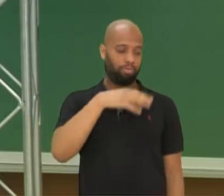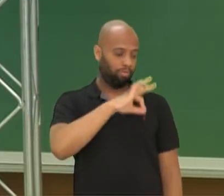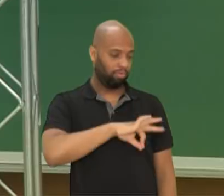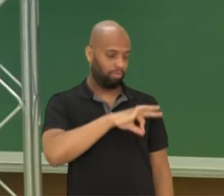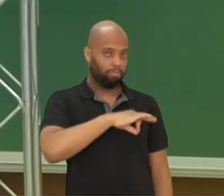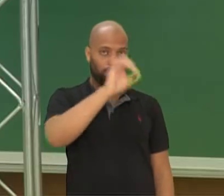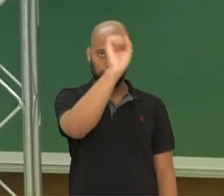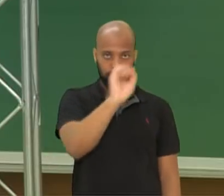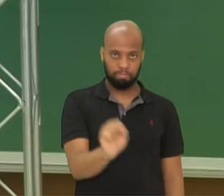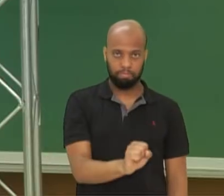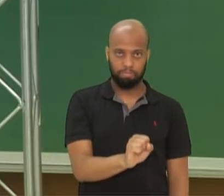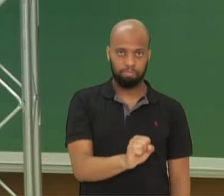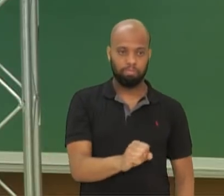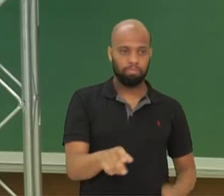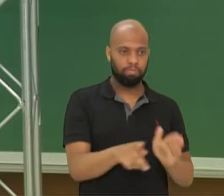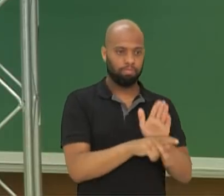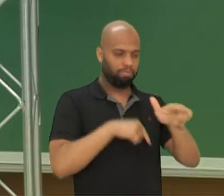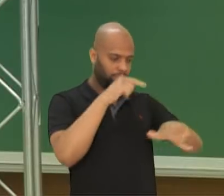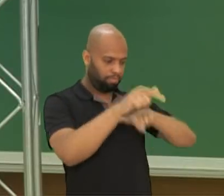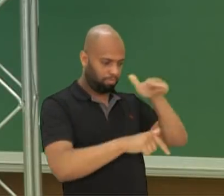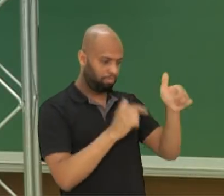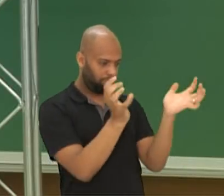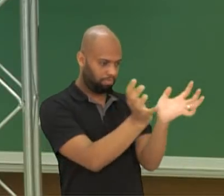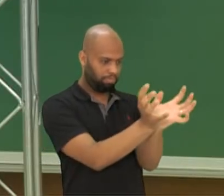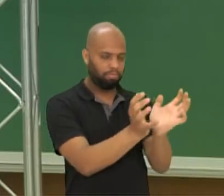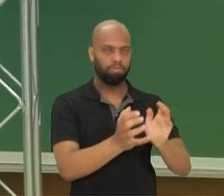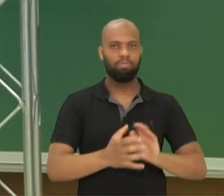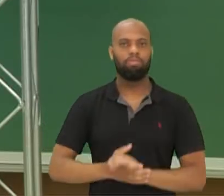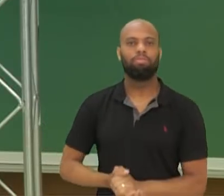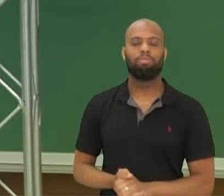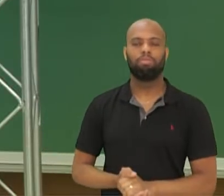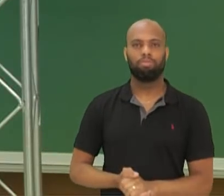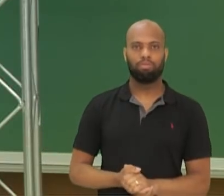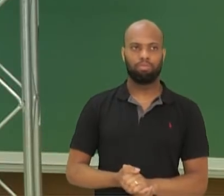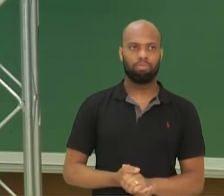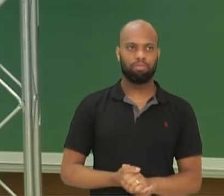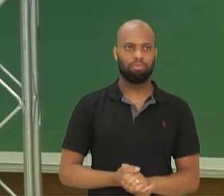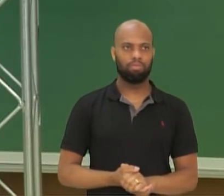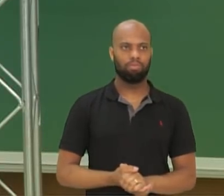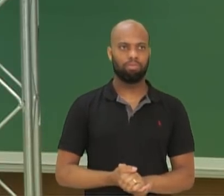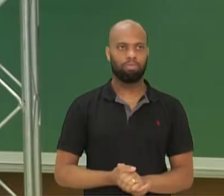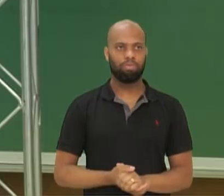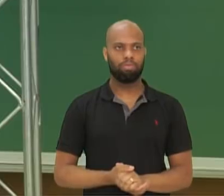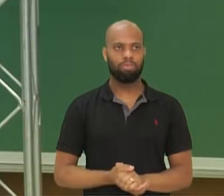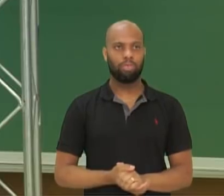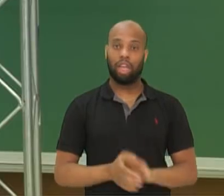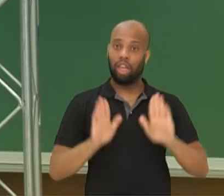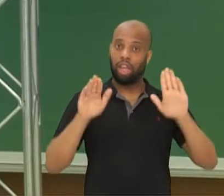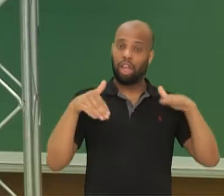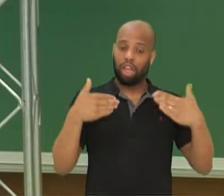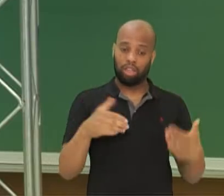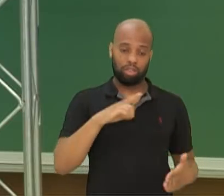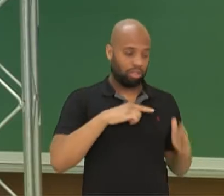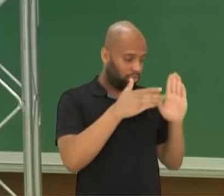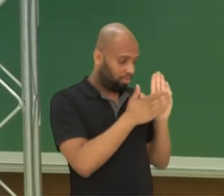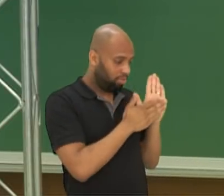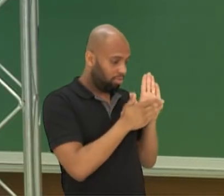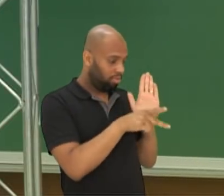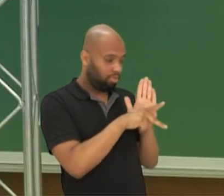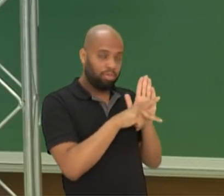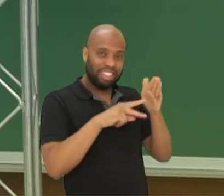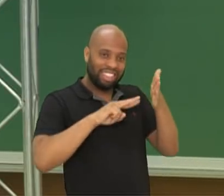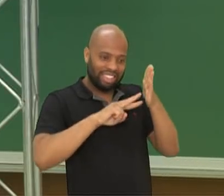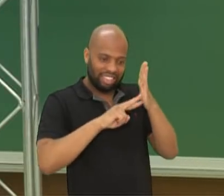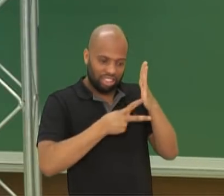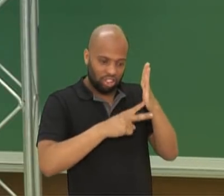né, dos trabalhadores. De acordo com a proposta do